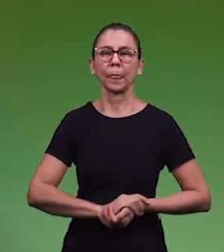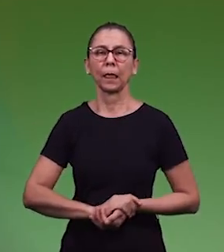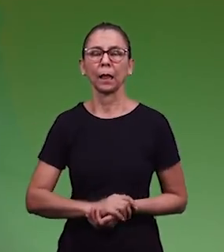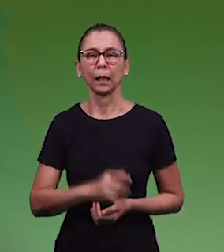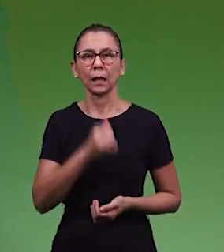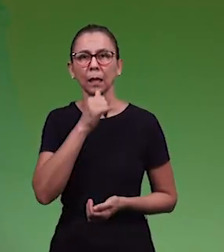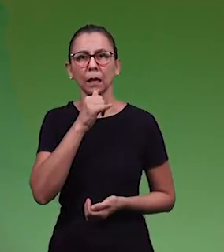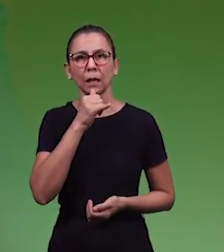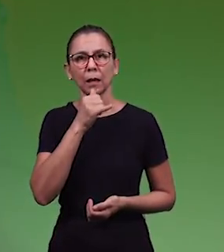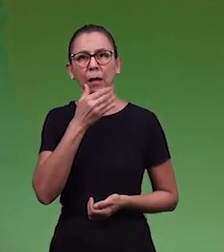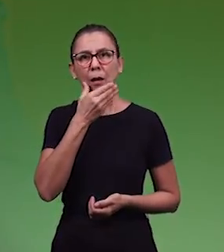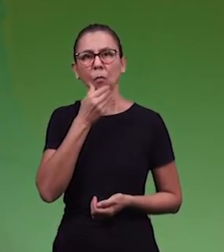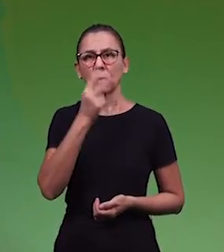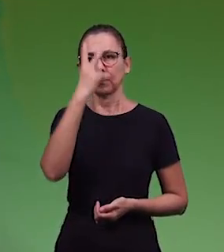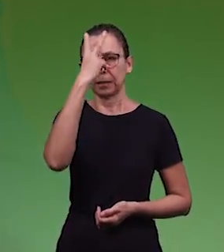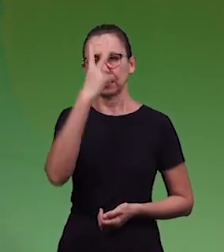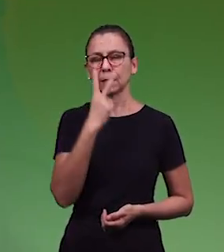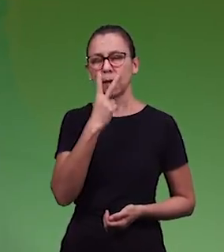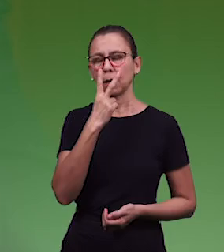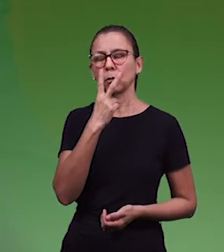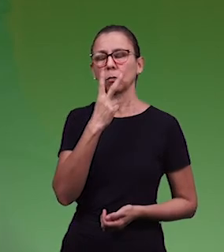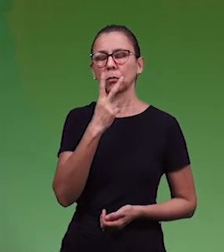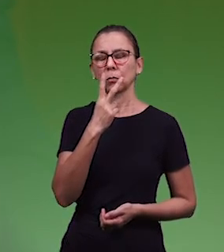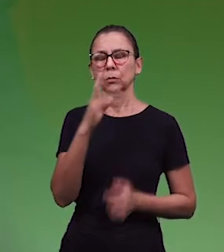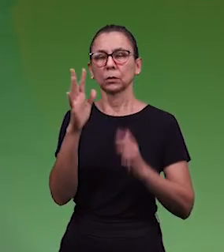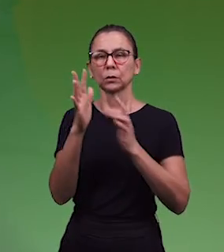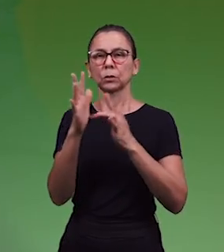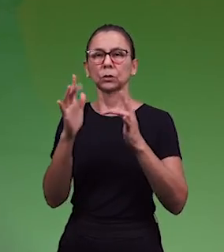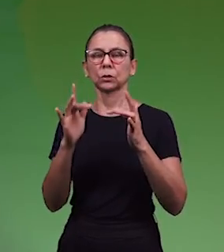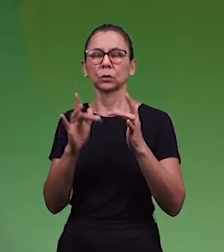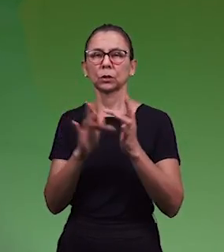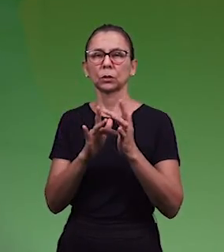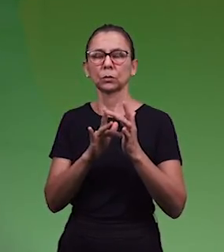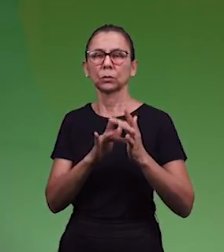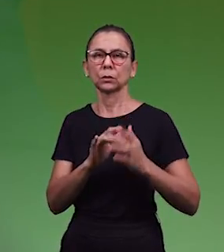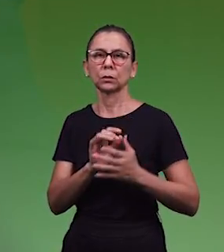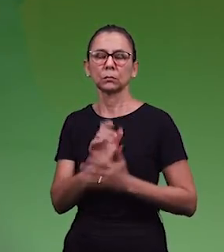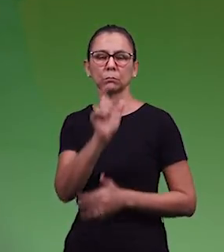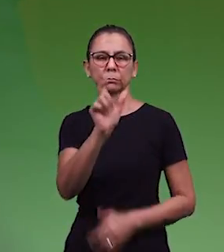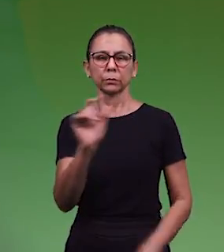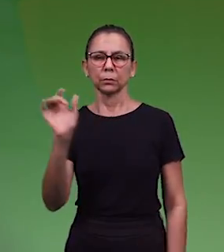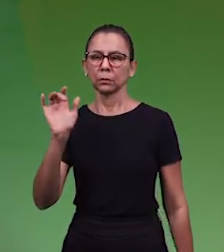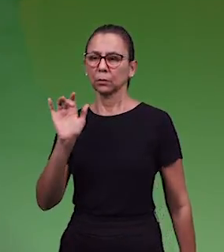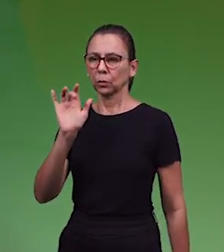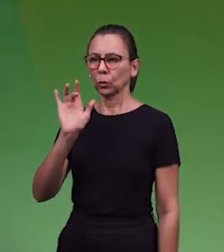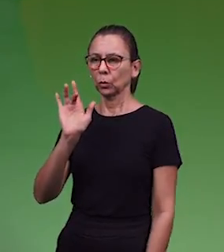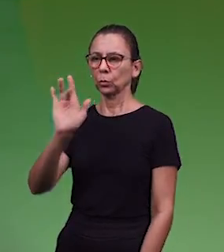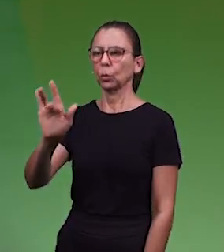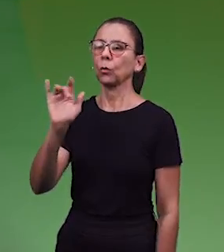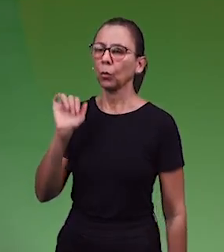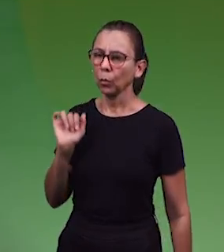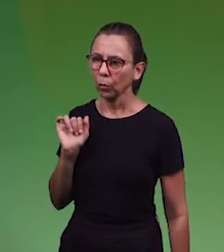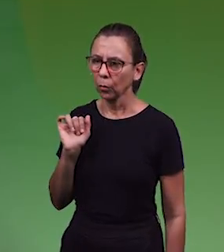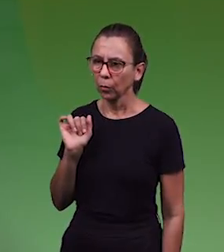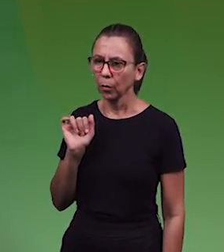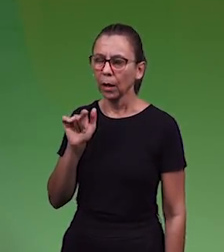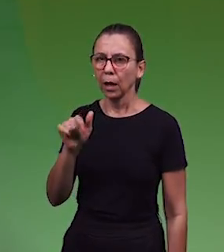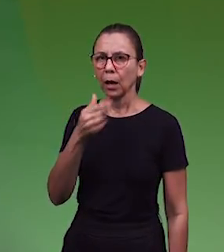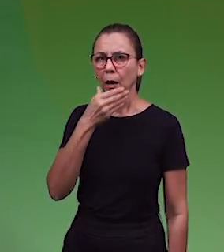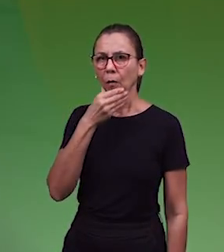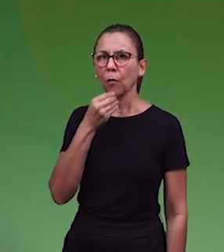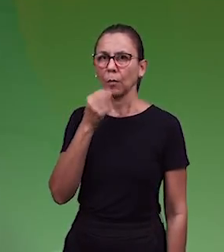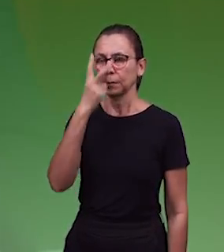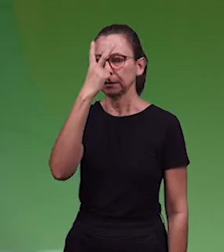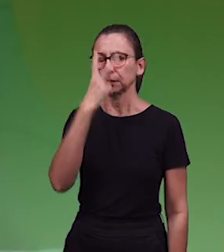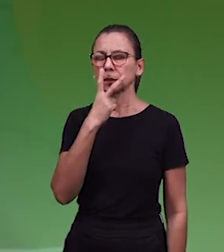Betsaida. O Senhor tocou sobre ele e ele disse assim: Estou vendo os homens como árvores.